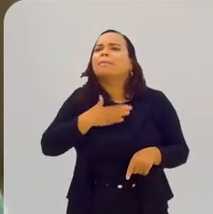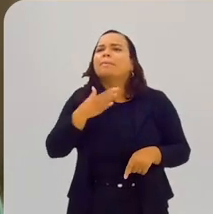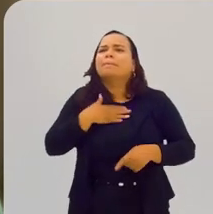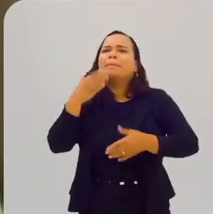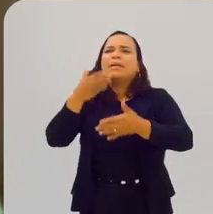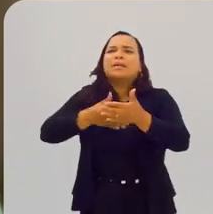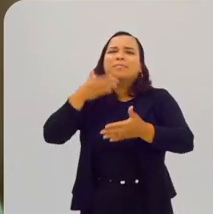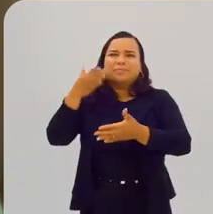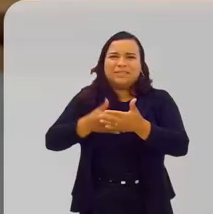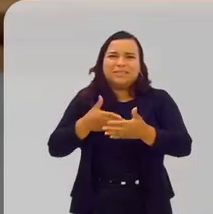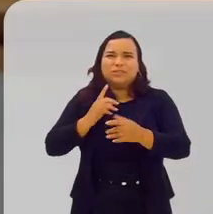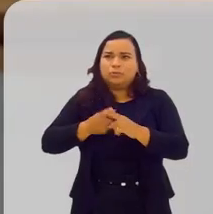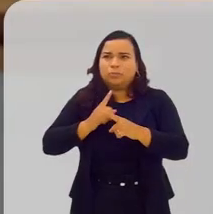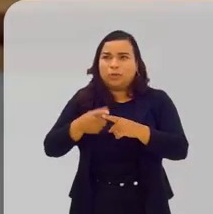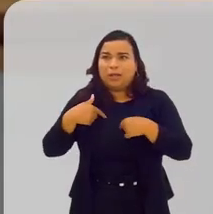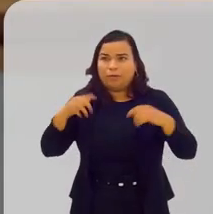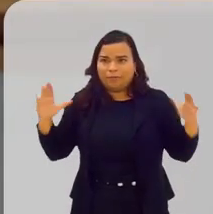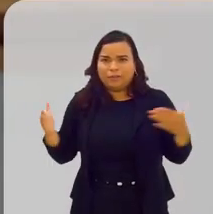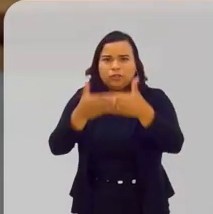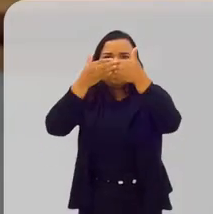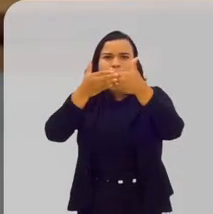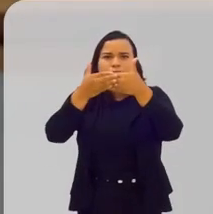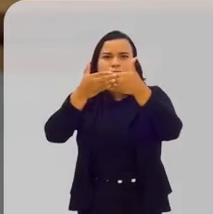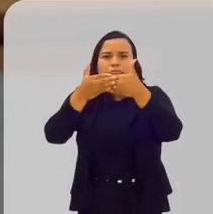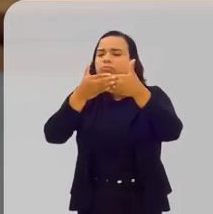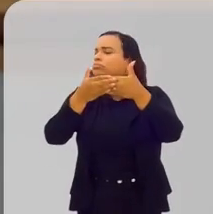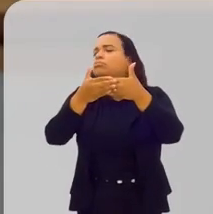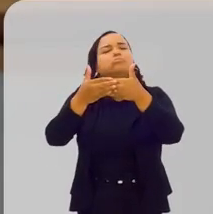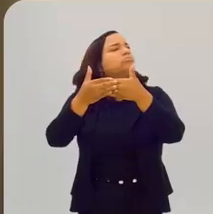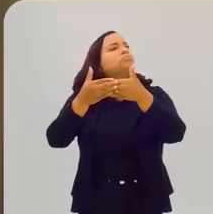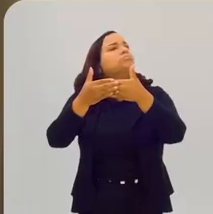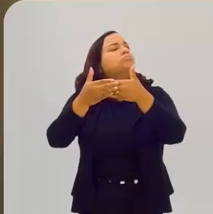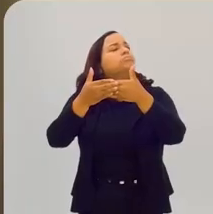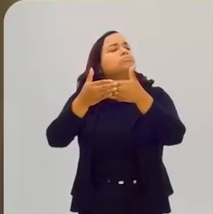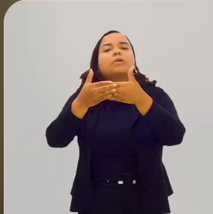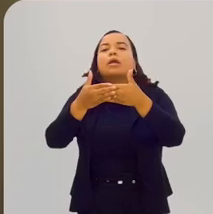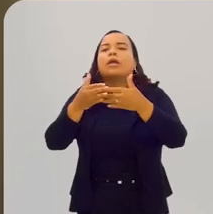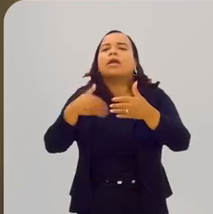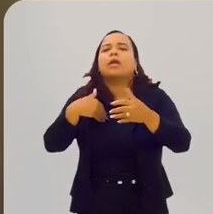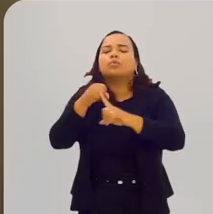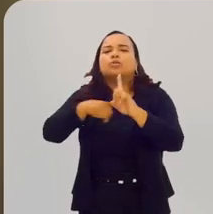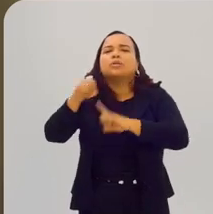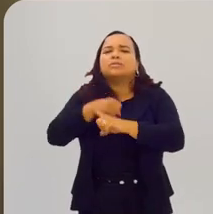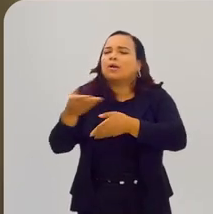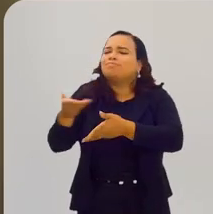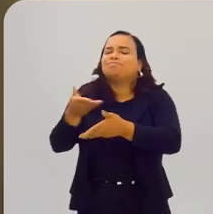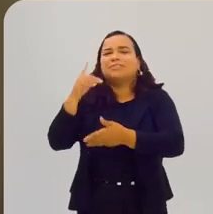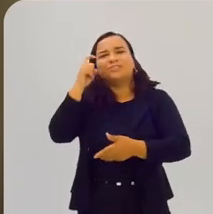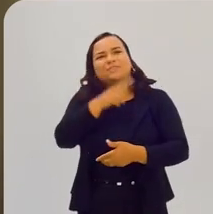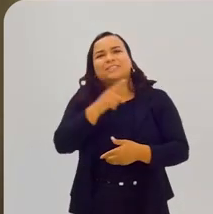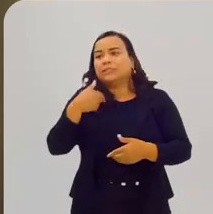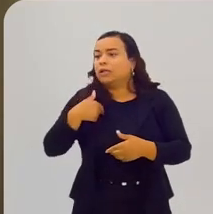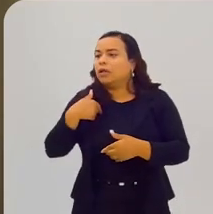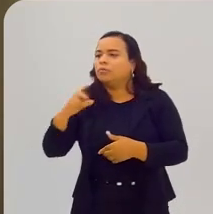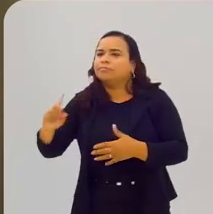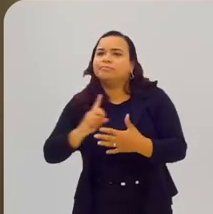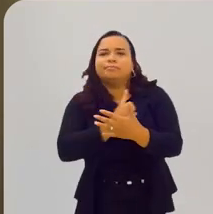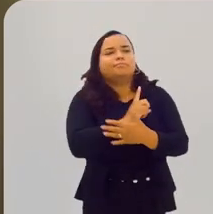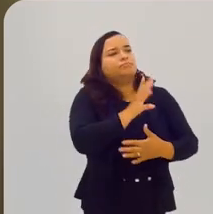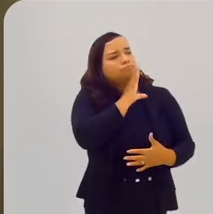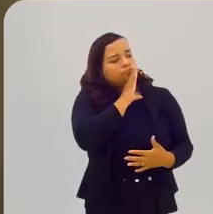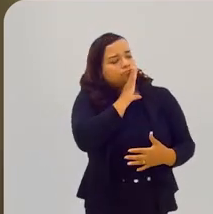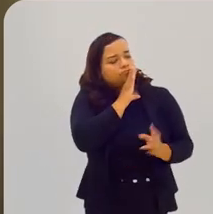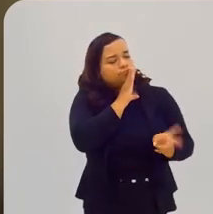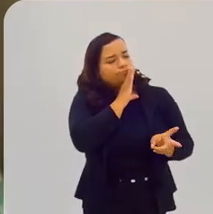essa minha dificuldade o que eu ficava fechadão entendeu no meu mundo que eu já tinha essa dificuldade social um pouco então ficava